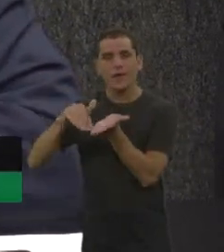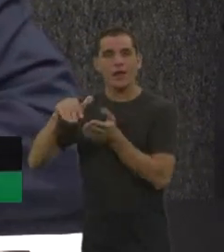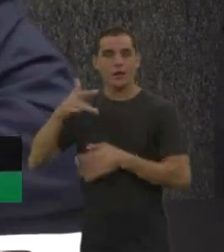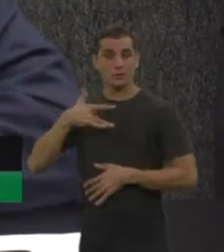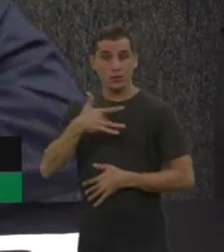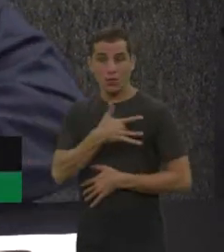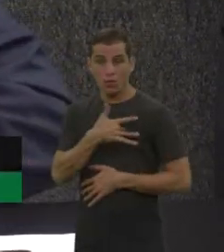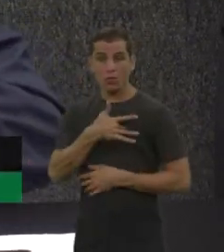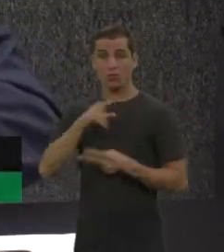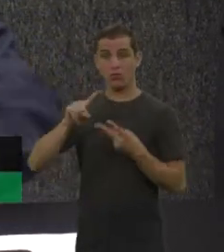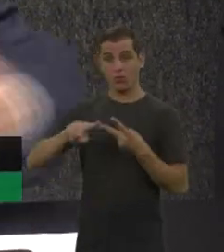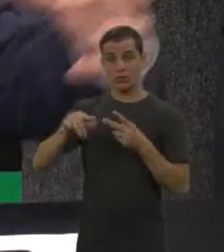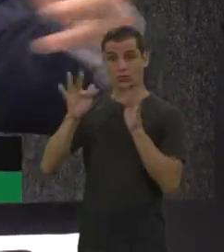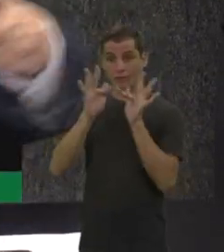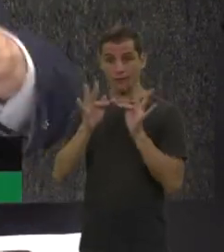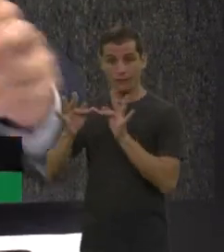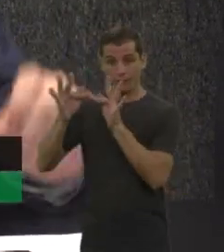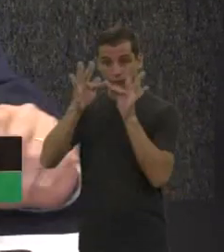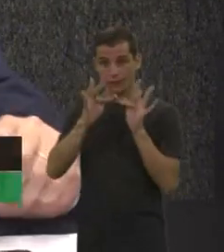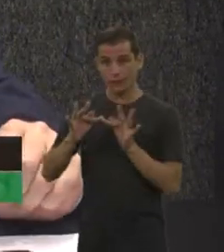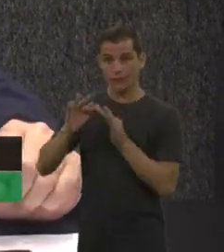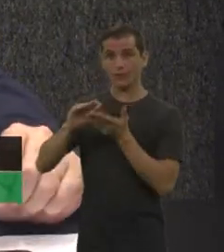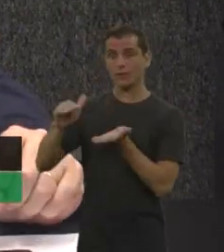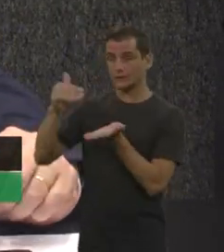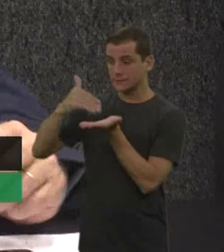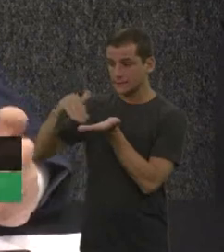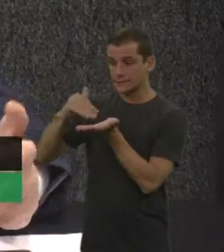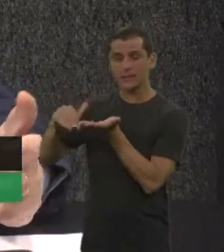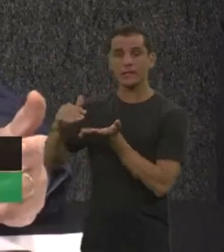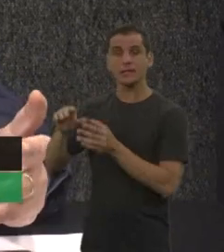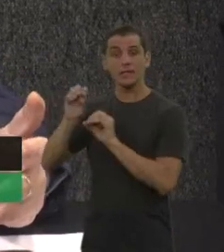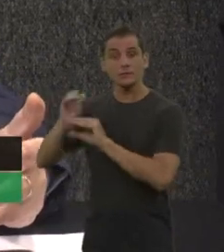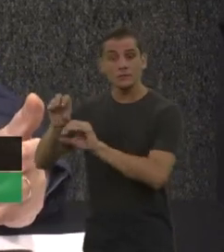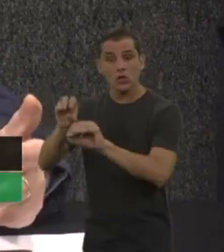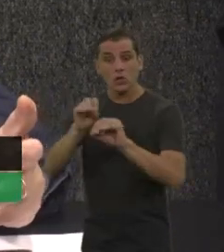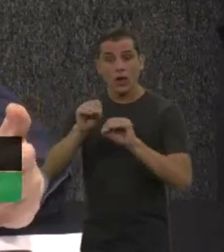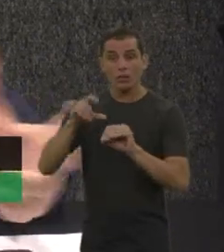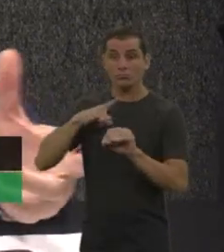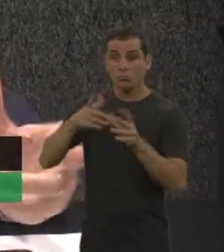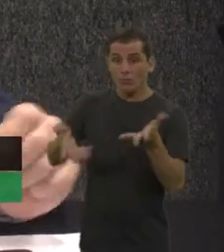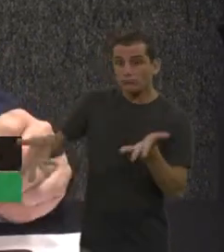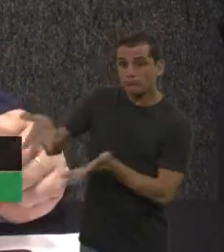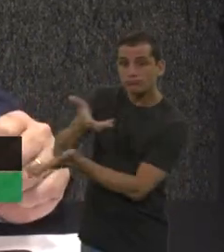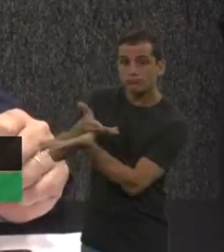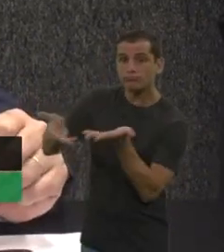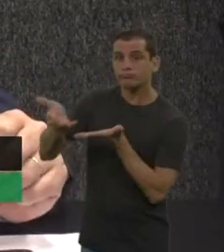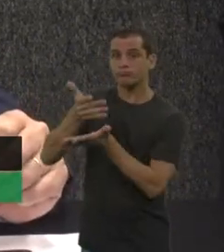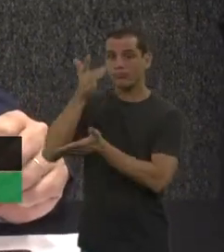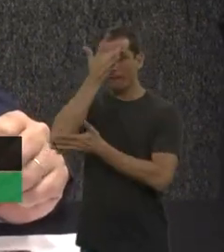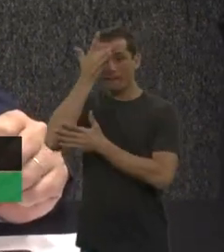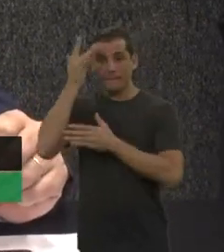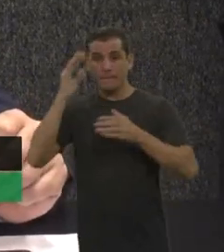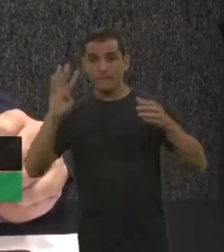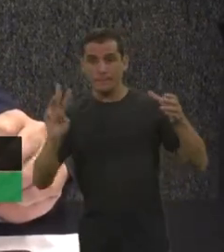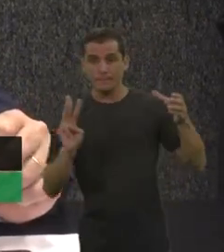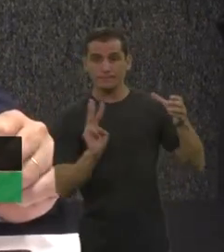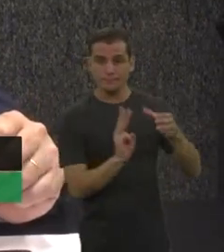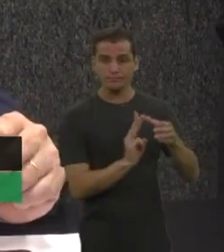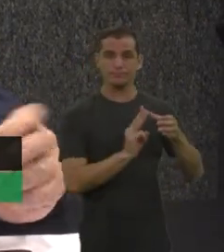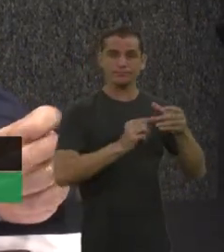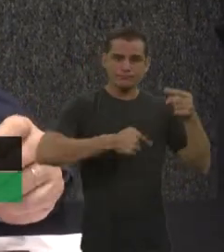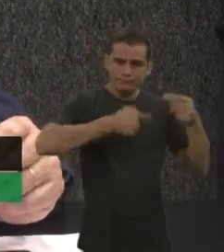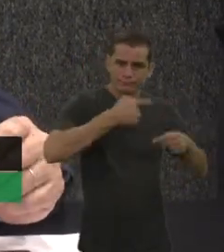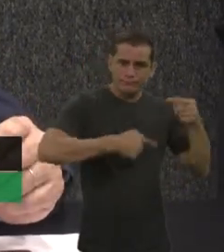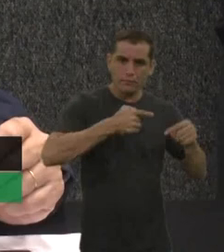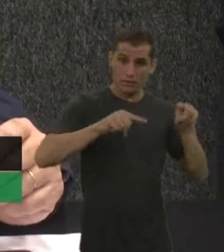com a Secretaria de Educação. É um entrelaçamento de pessoas que é para dar melhores condições de vida